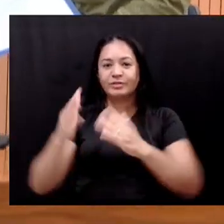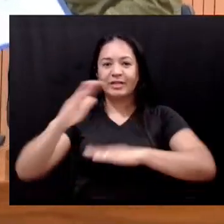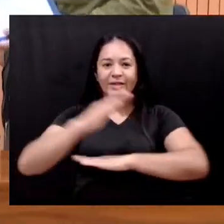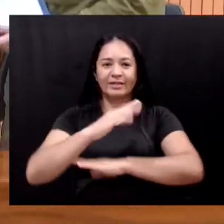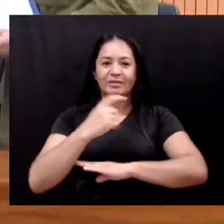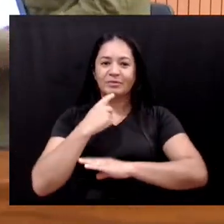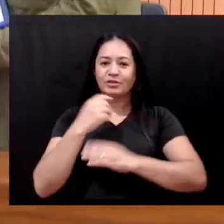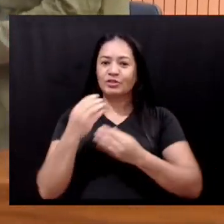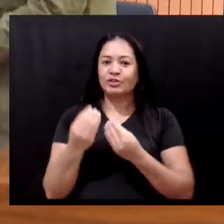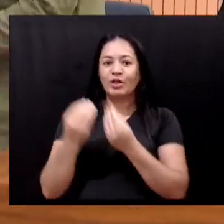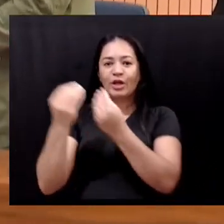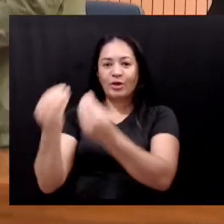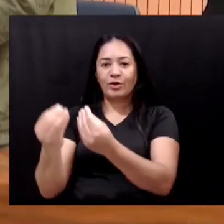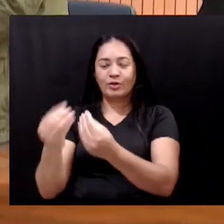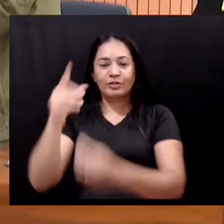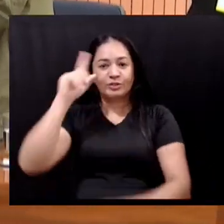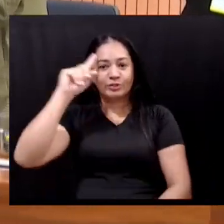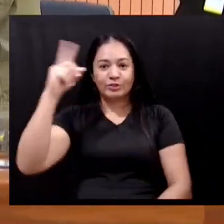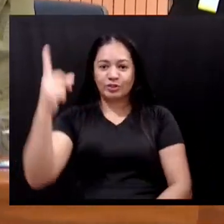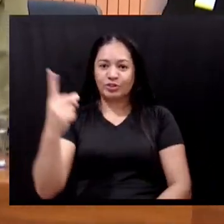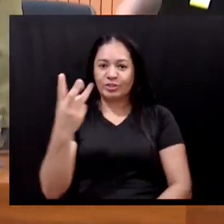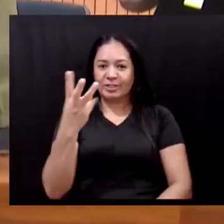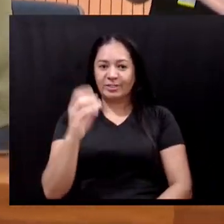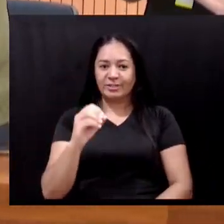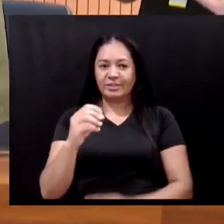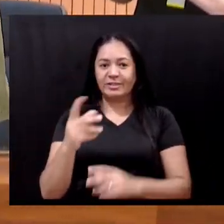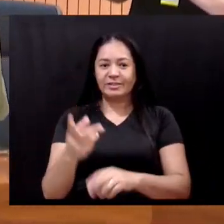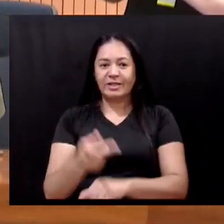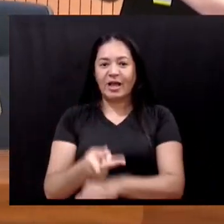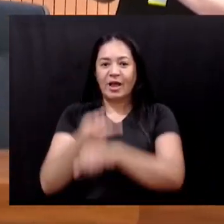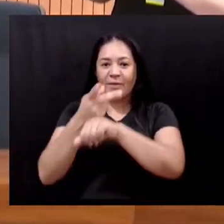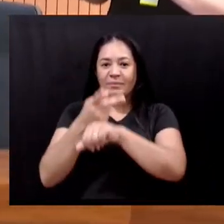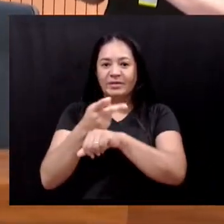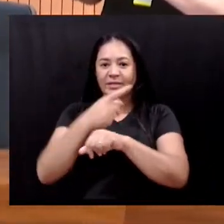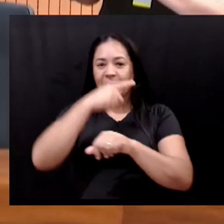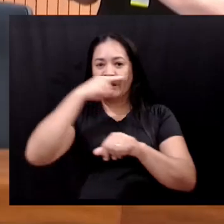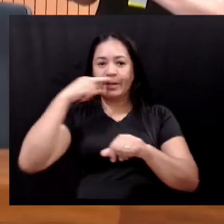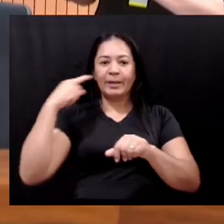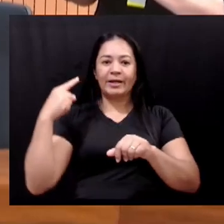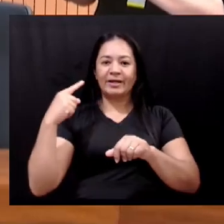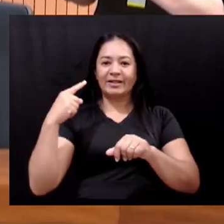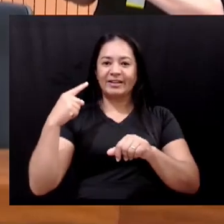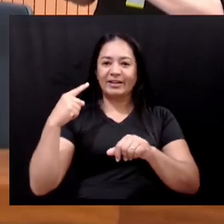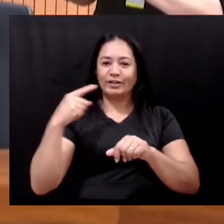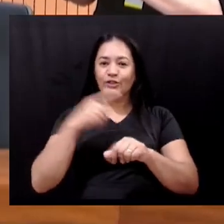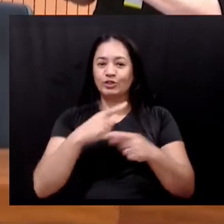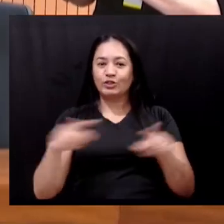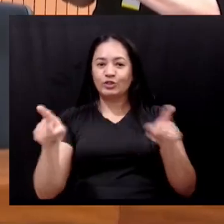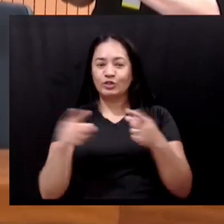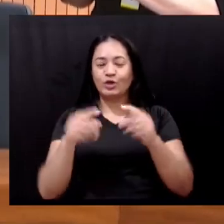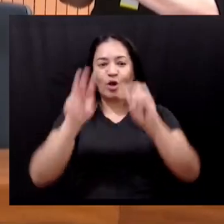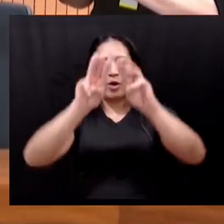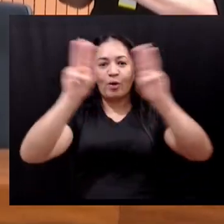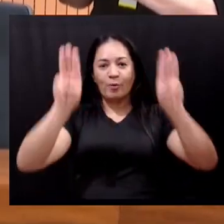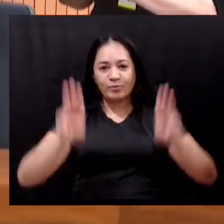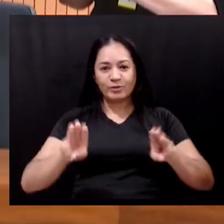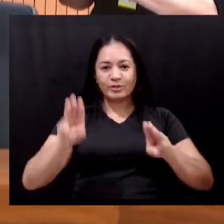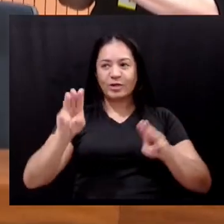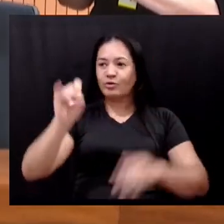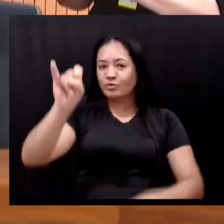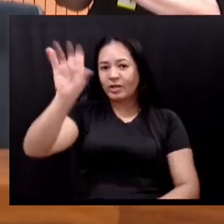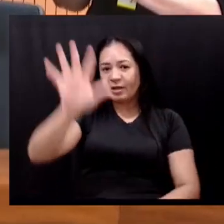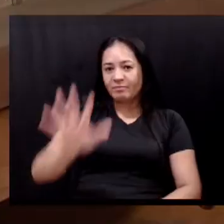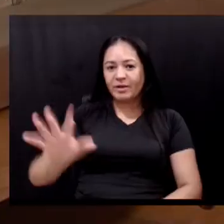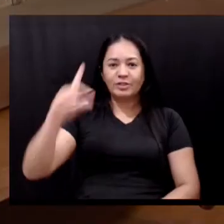dia 30 a medalha Carlos Gomes ao MIS Campinas, Museu da Imagem e do Som, que comemora